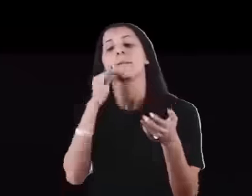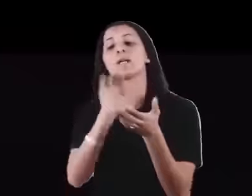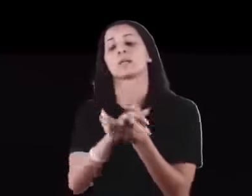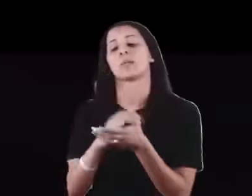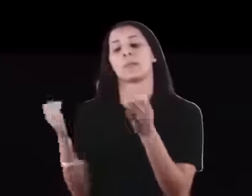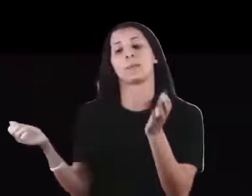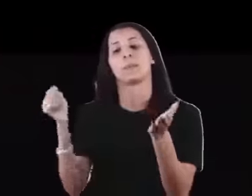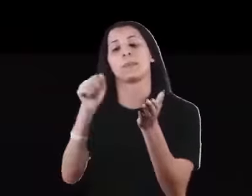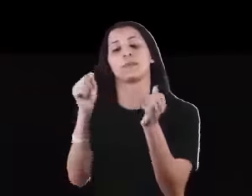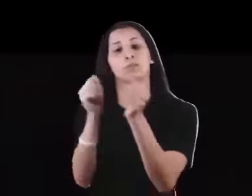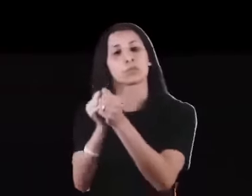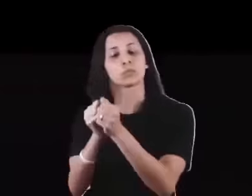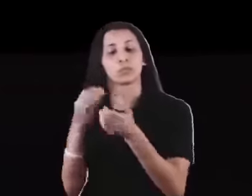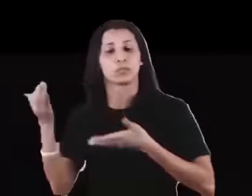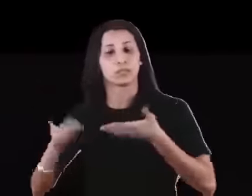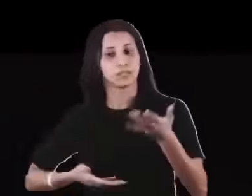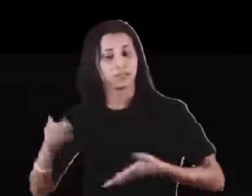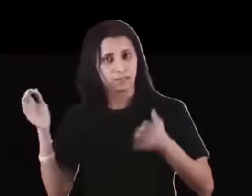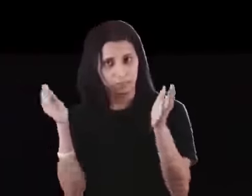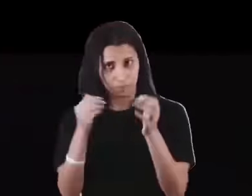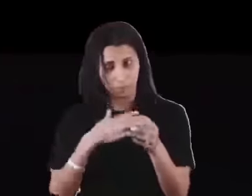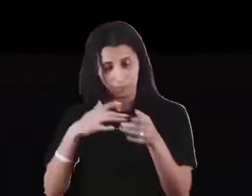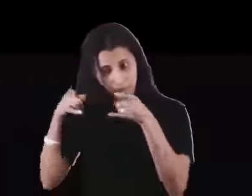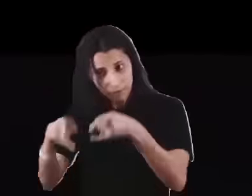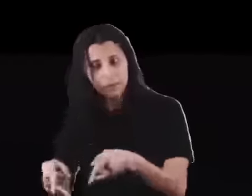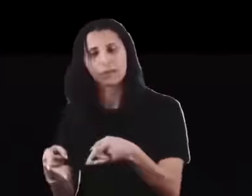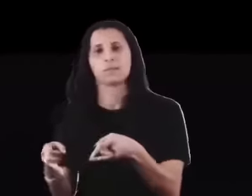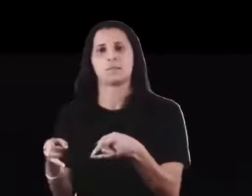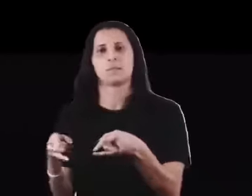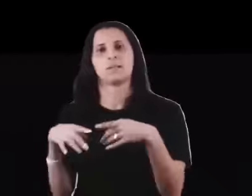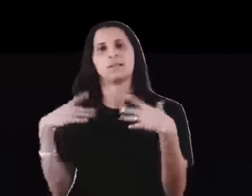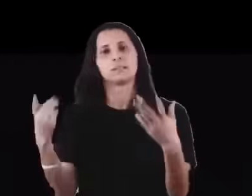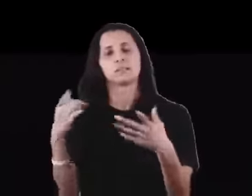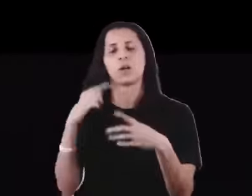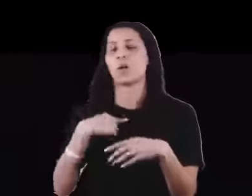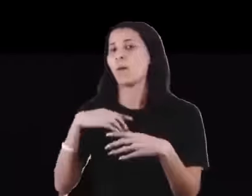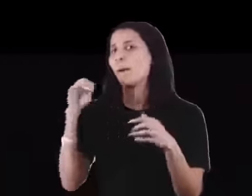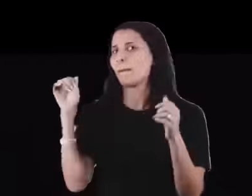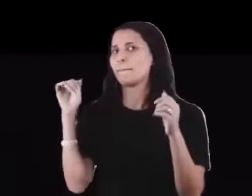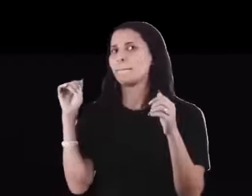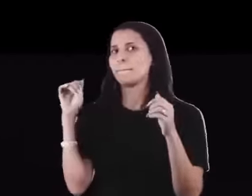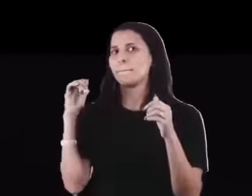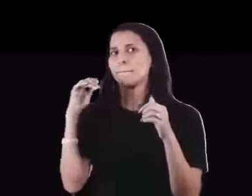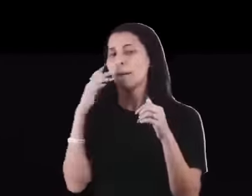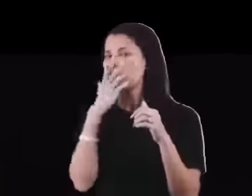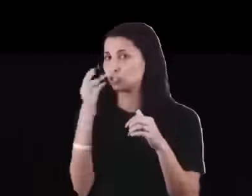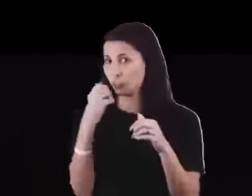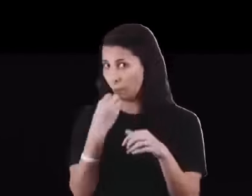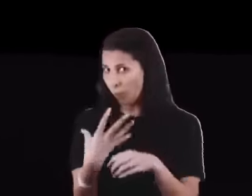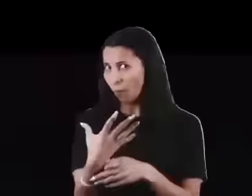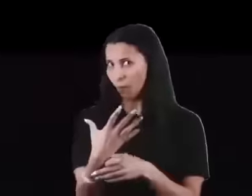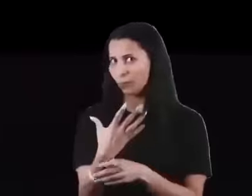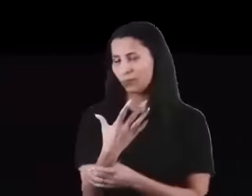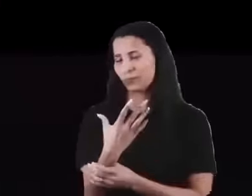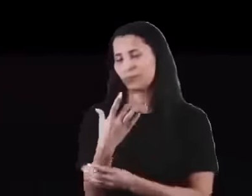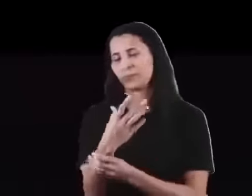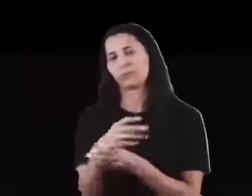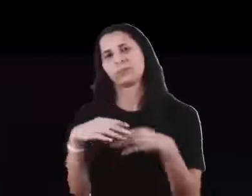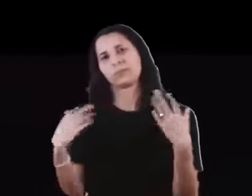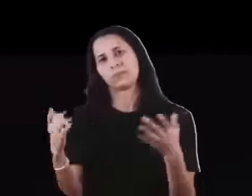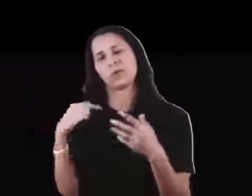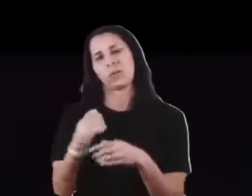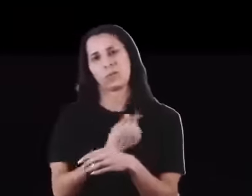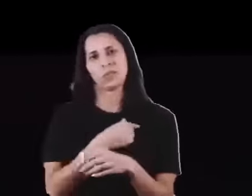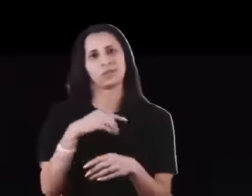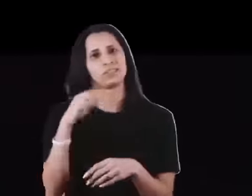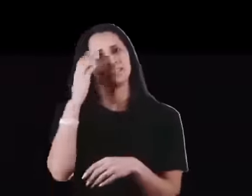depois vai comprar ele eu achei foi pouco que ele fez que Deus que me perdoem Bom dia a gente que defende as mulheres Mas